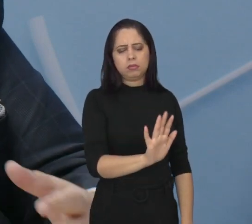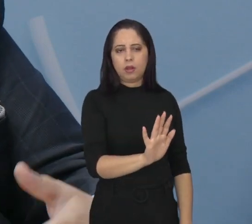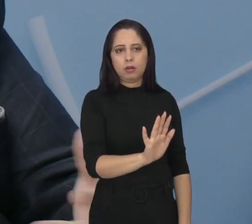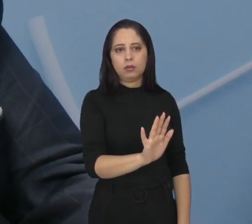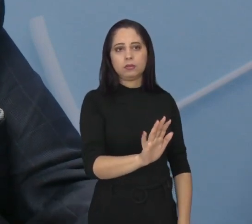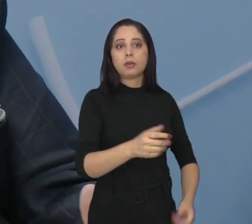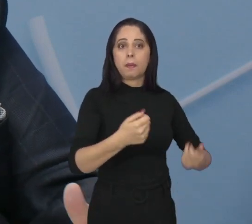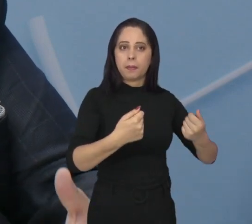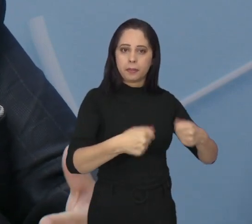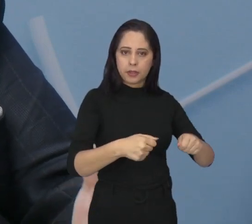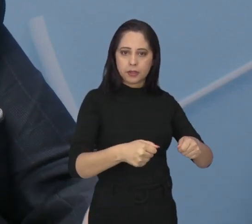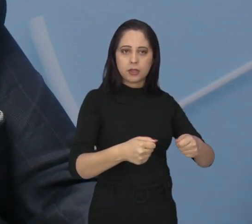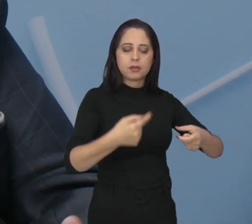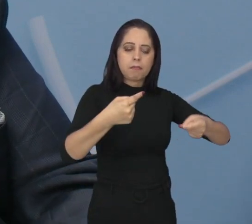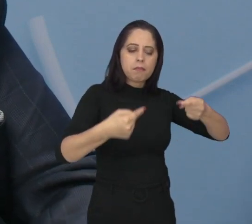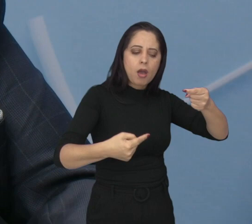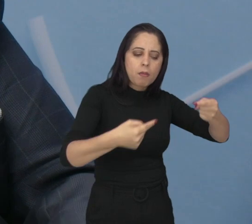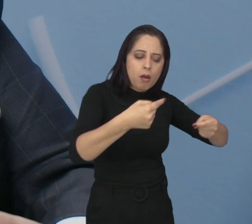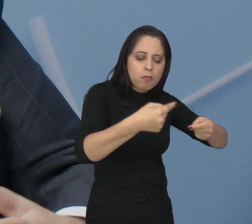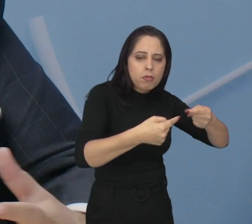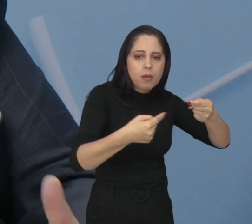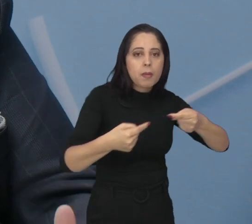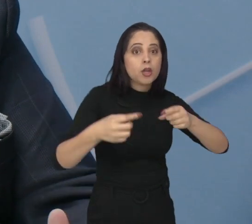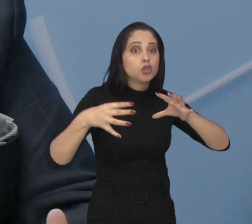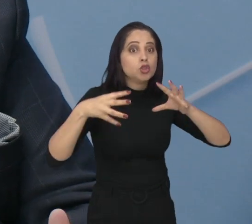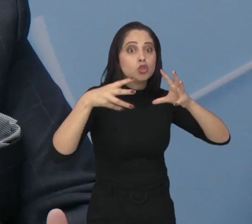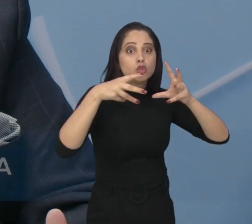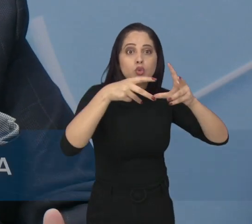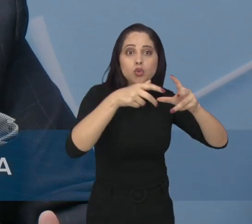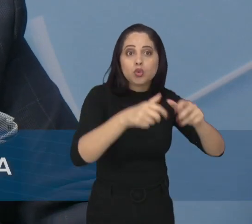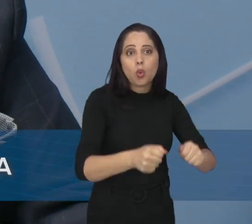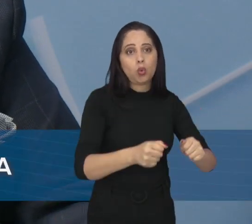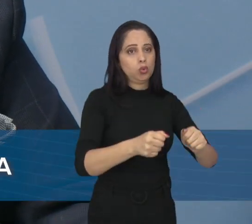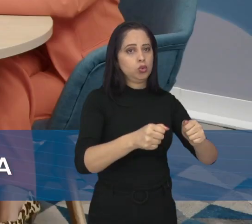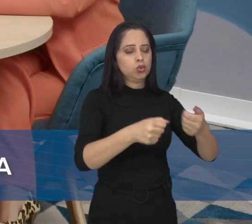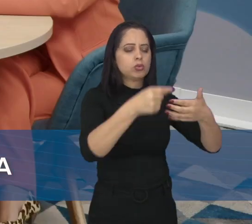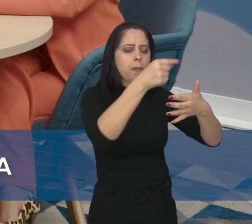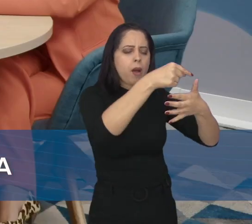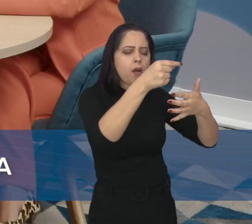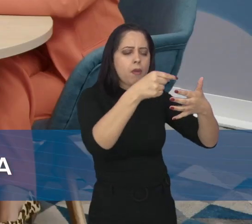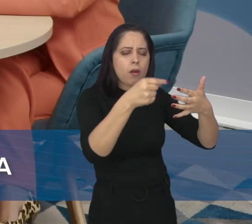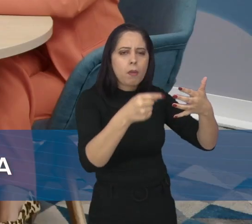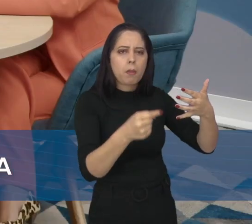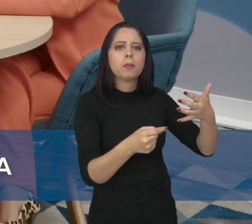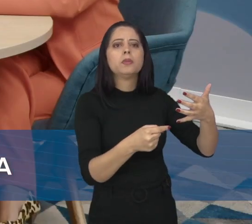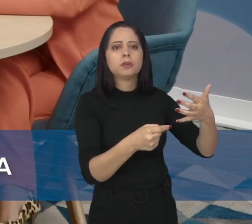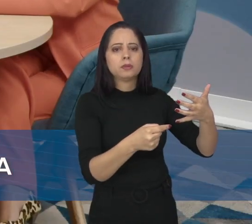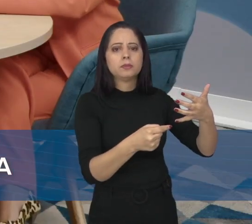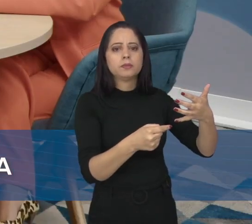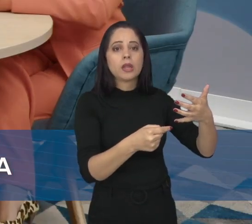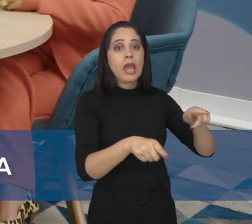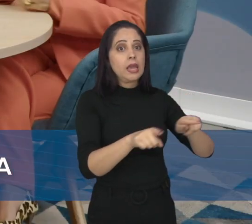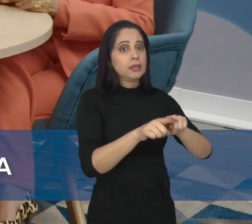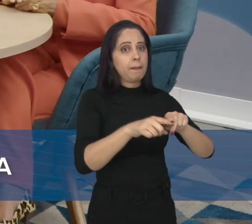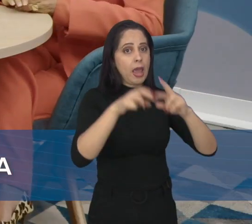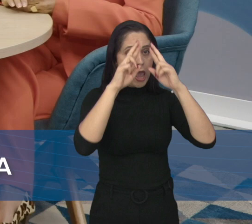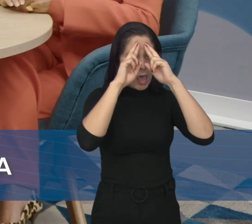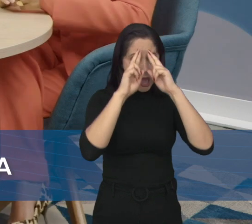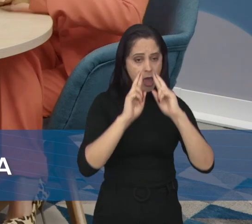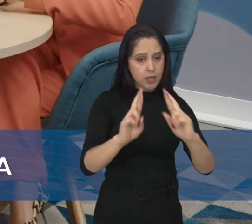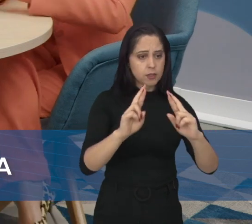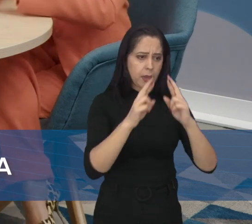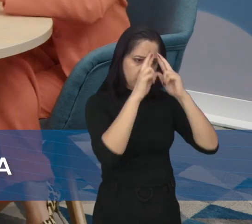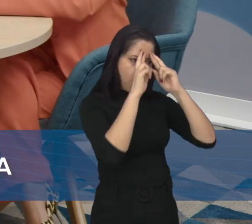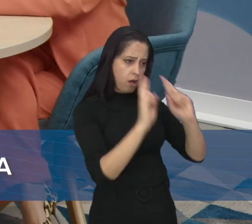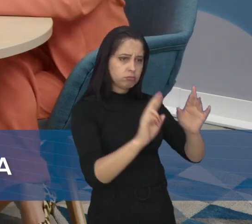temos que trazer ao debate público todos esses aspectos e também respeitar cada vez mais